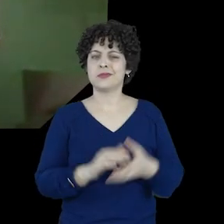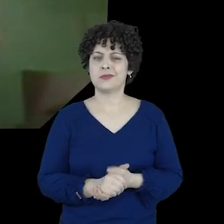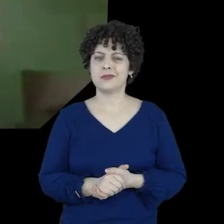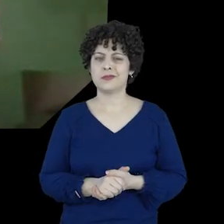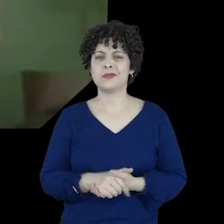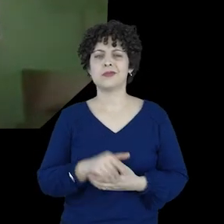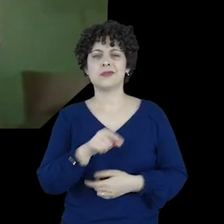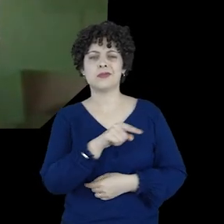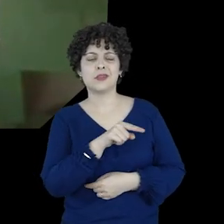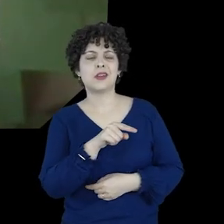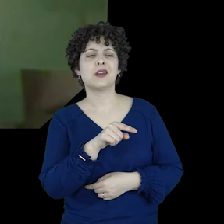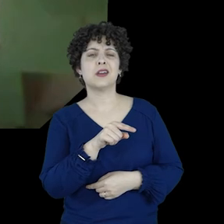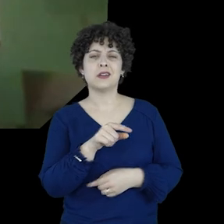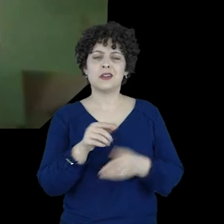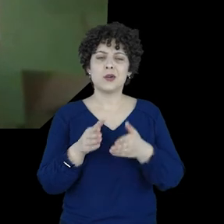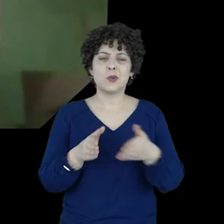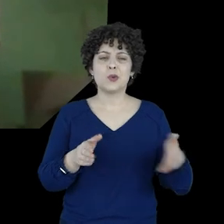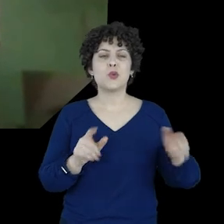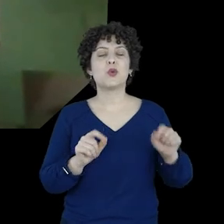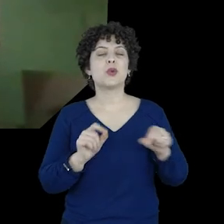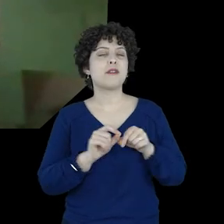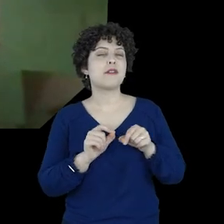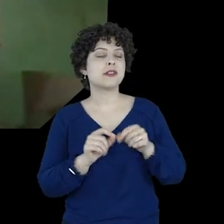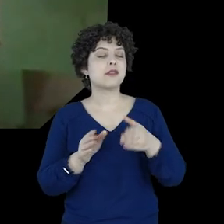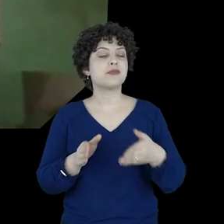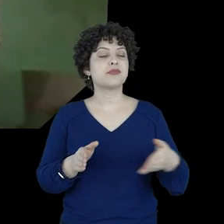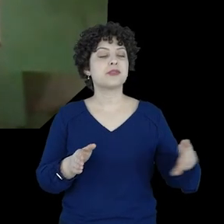e saibam o que fazer a longo prazo.